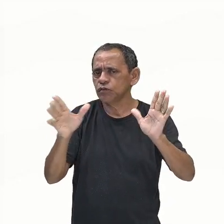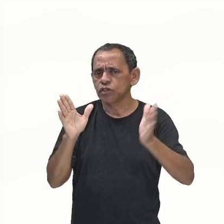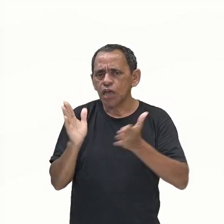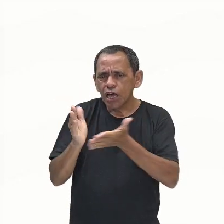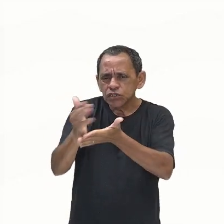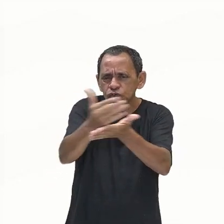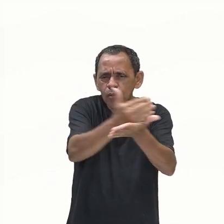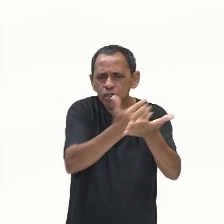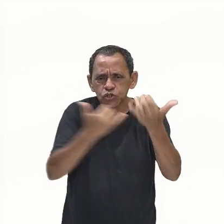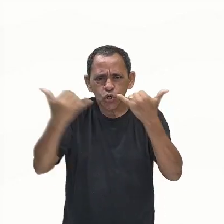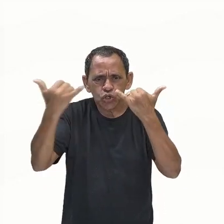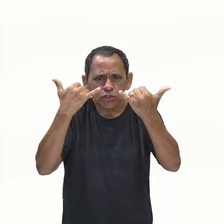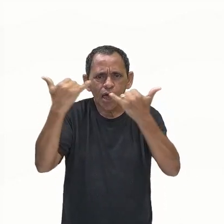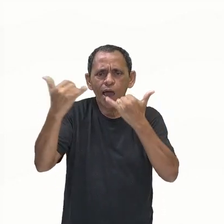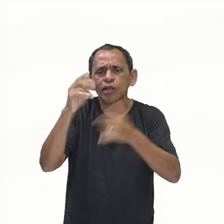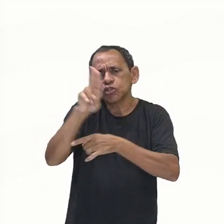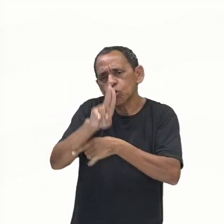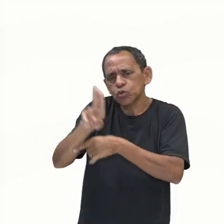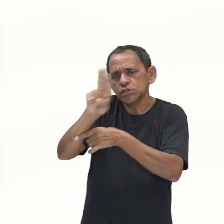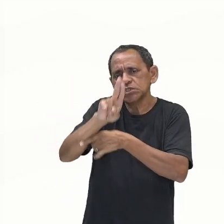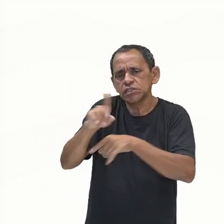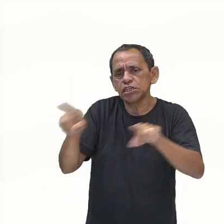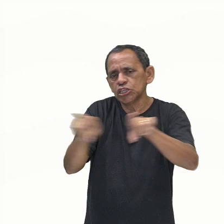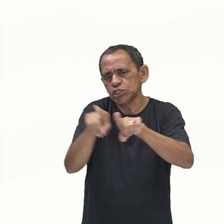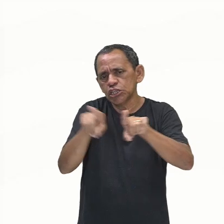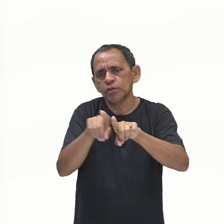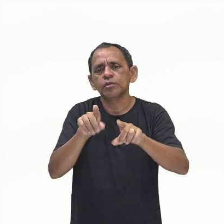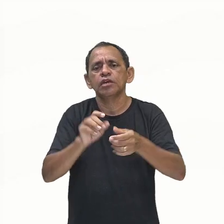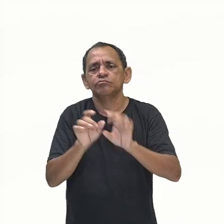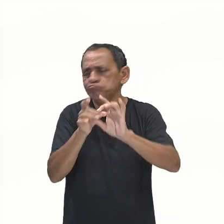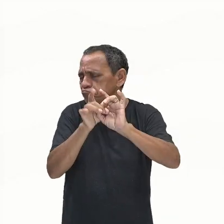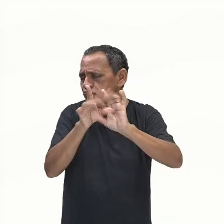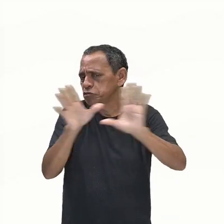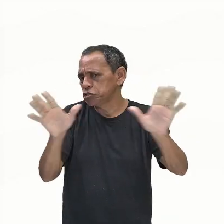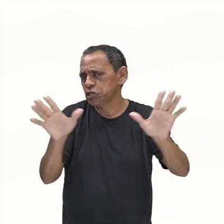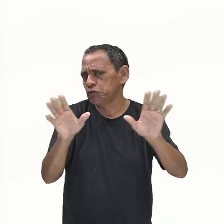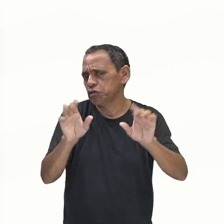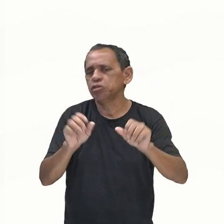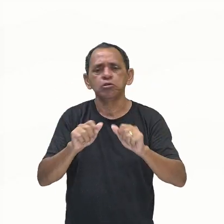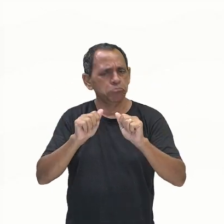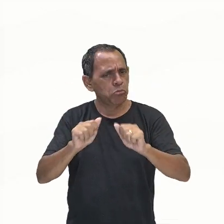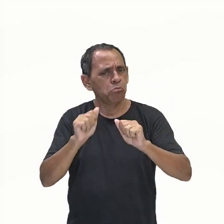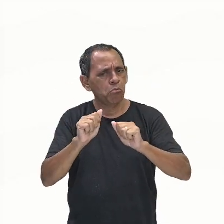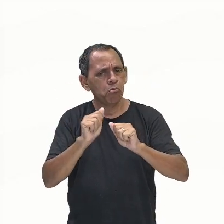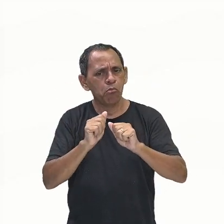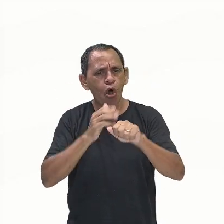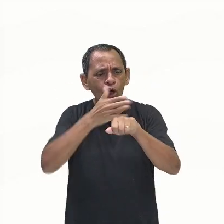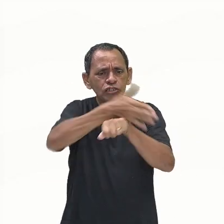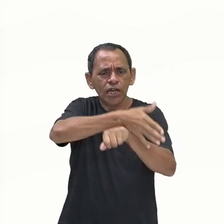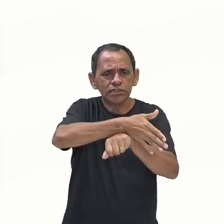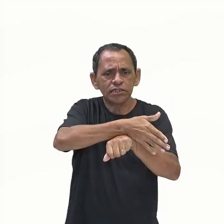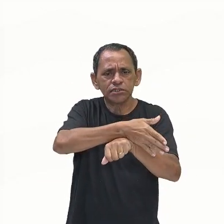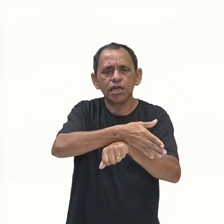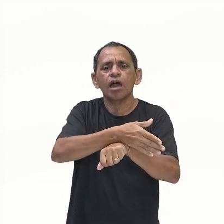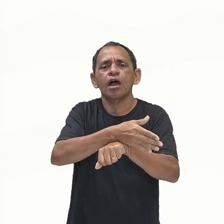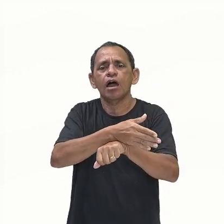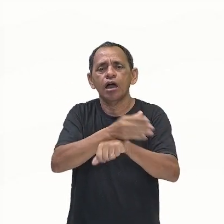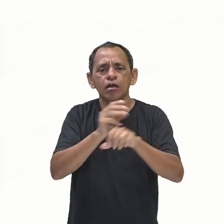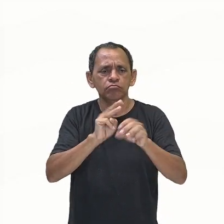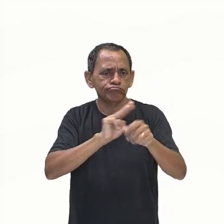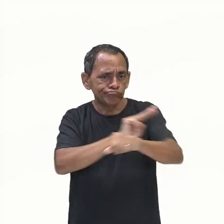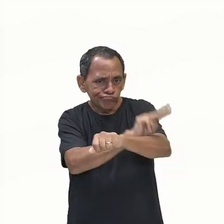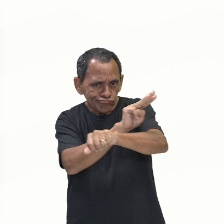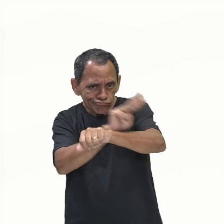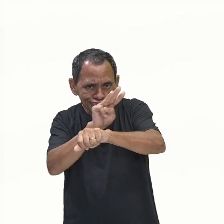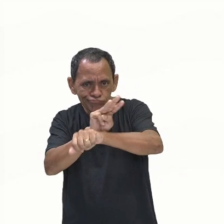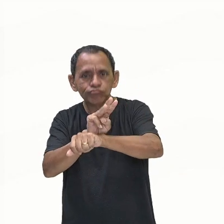as camadas que eu utilizei, também são livres e disponíveis lá pelo site do IBGE. Então vejam como é que funciona um sistema